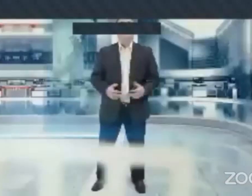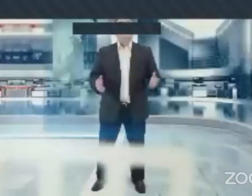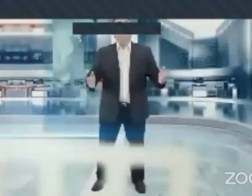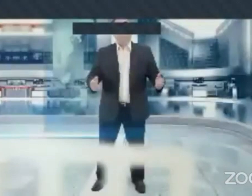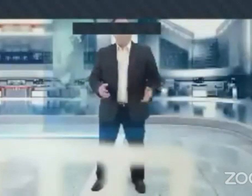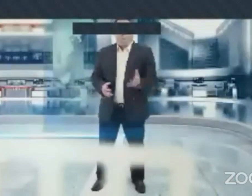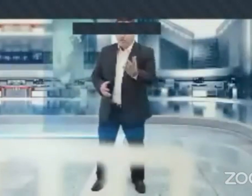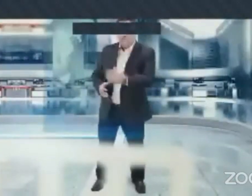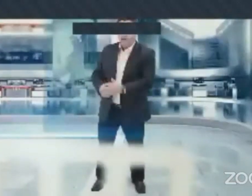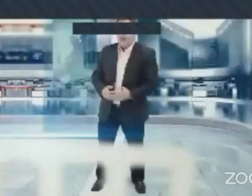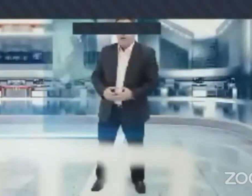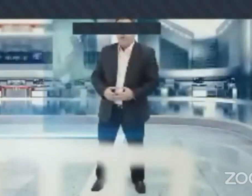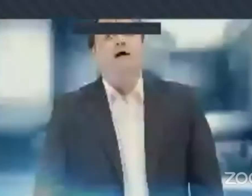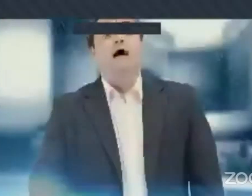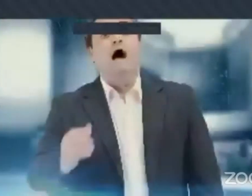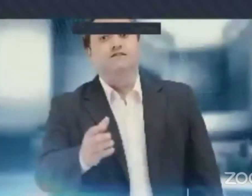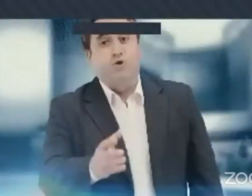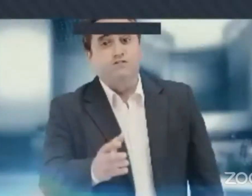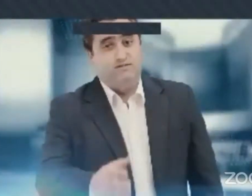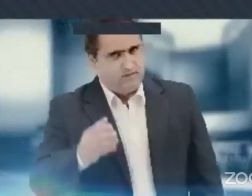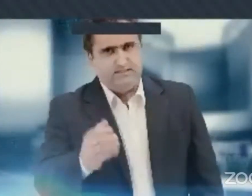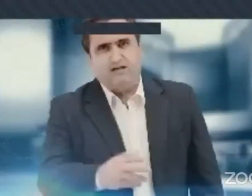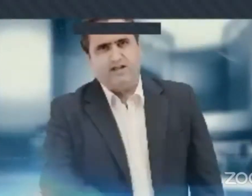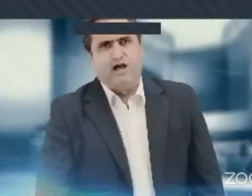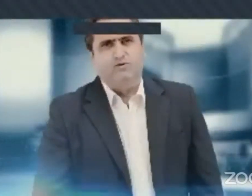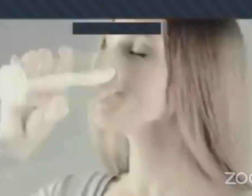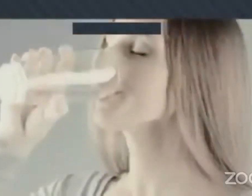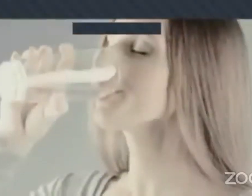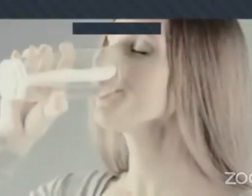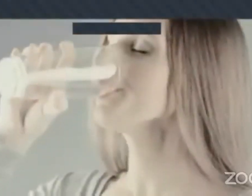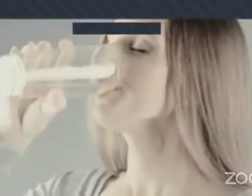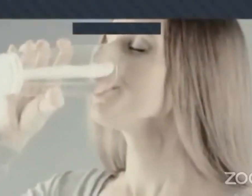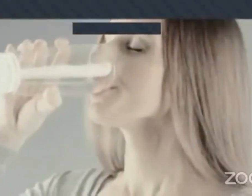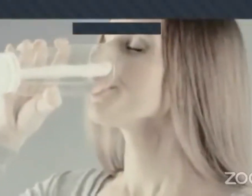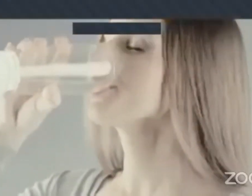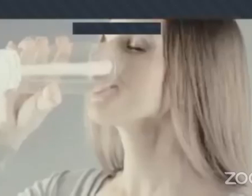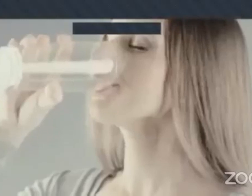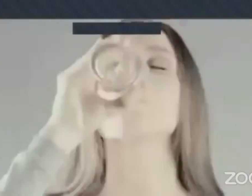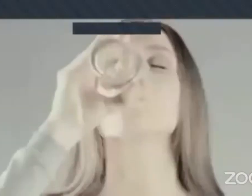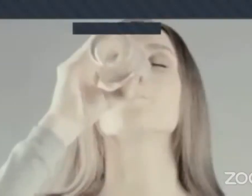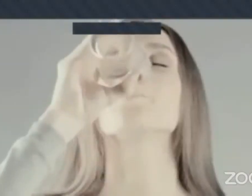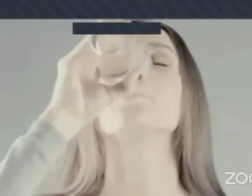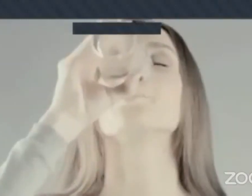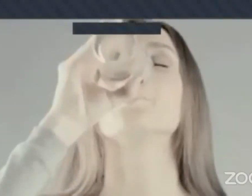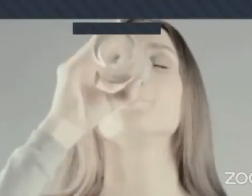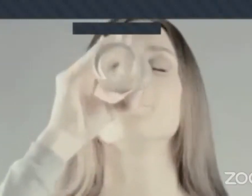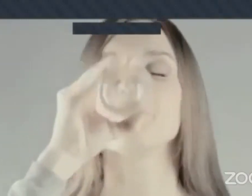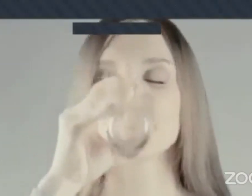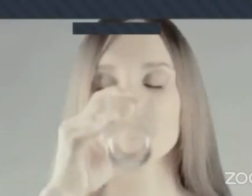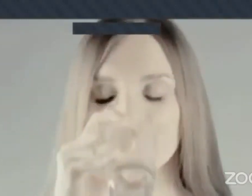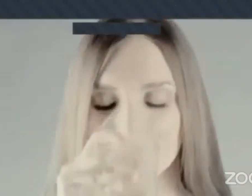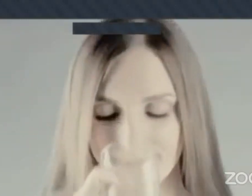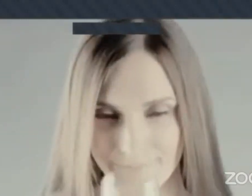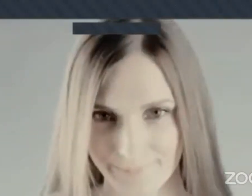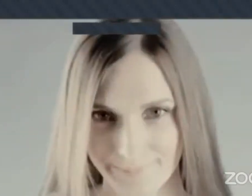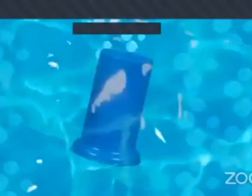garantida. Mas o que seria então? A resposta estava na água. Foi a partir daí que a Timol desenvolveu uma forma de melhorar a qualidade